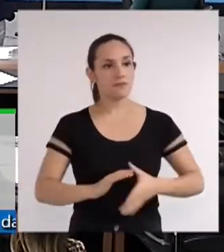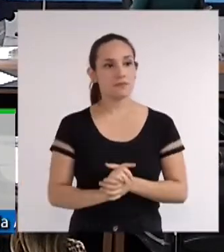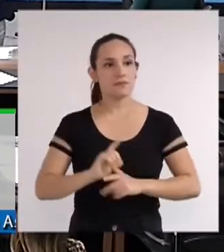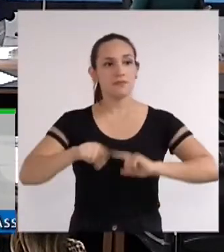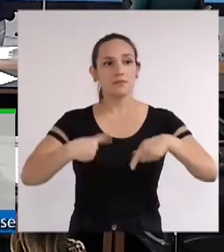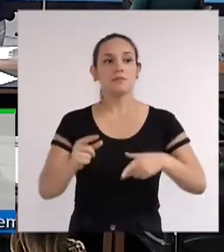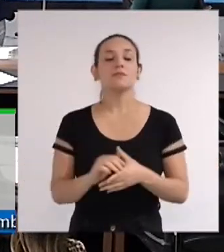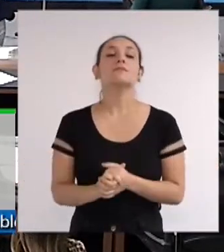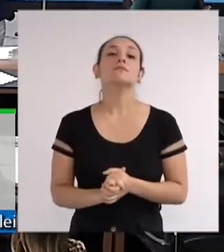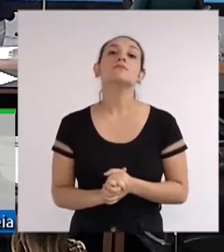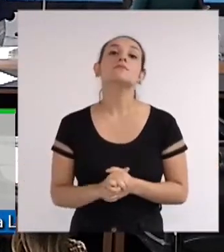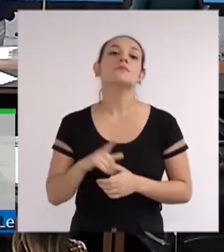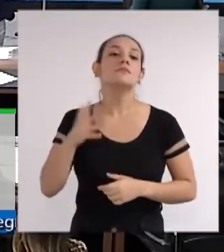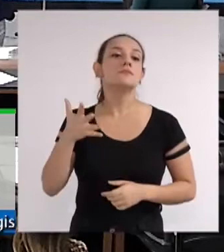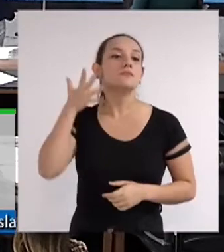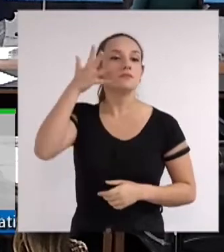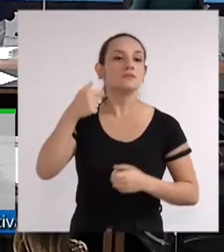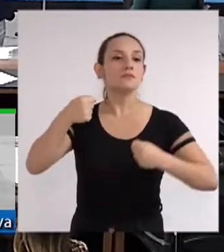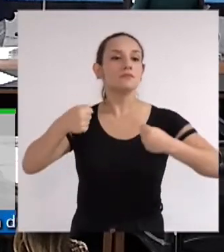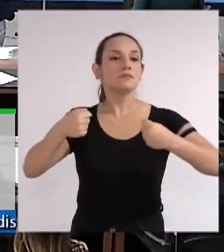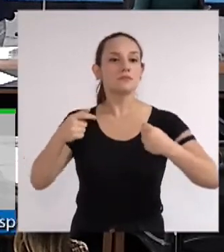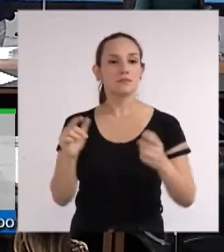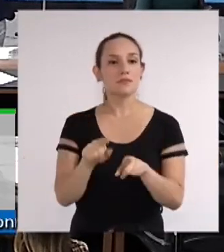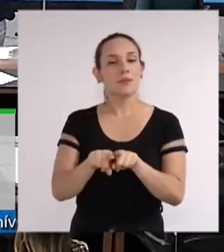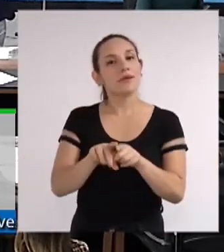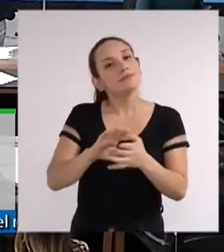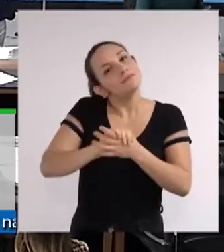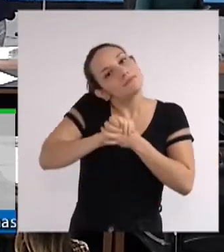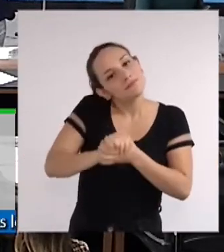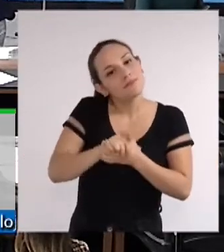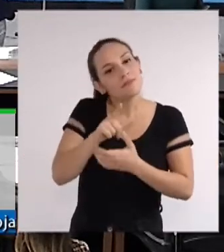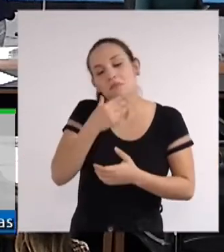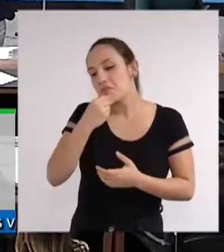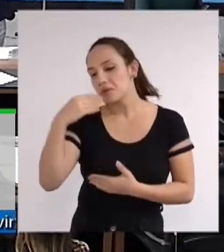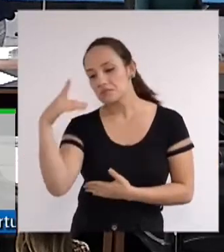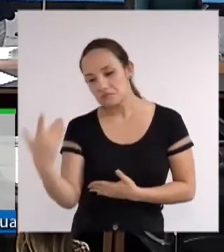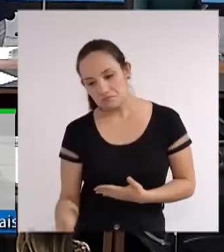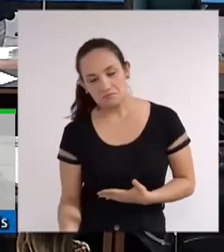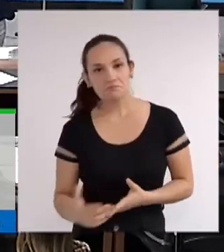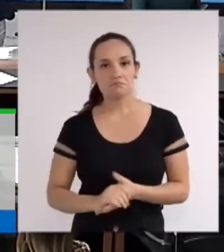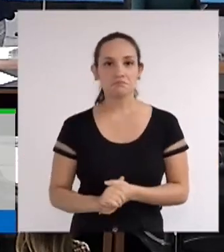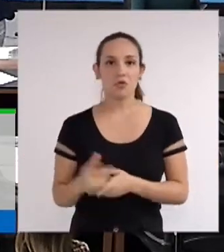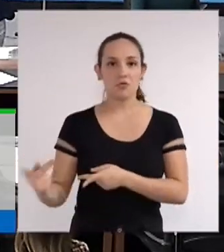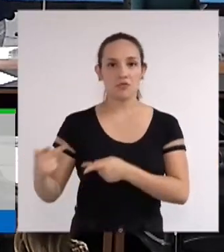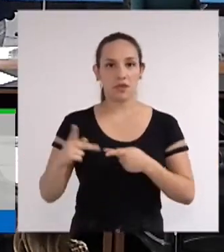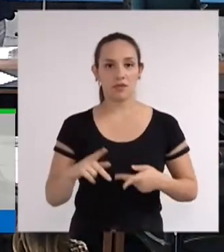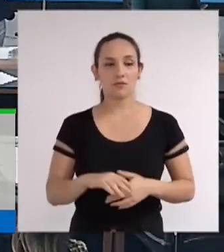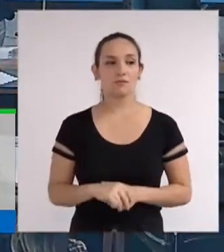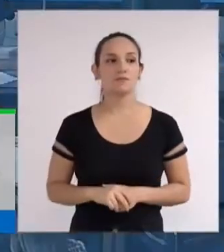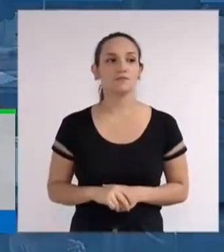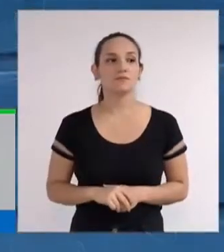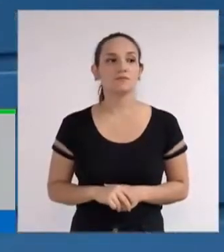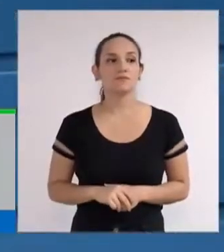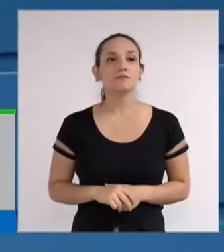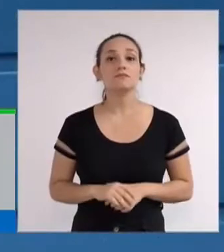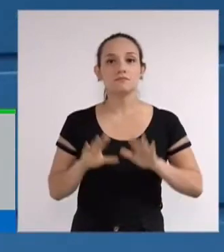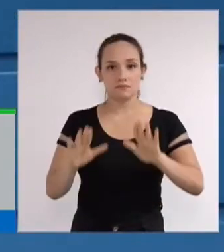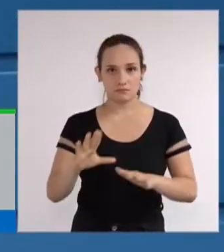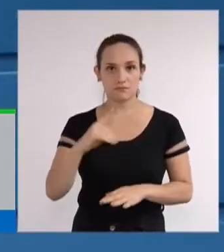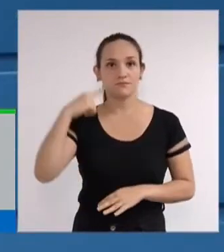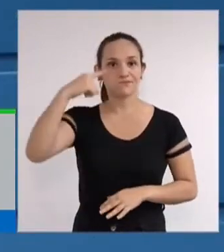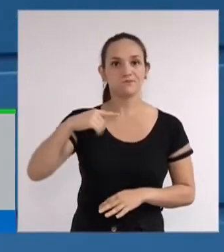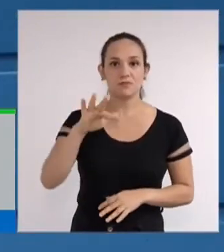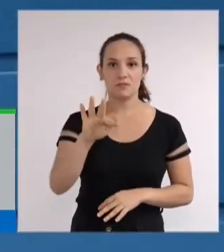considerações acerca da palestra e cumprimentar o ilustre convidado. Muito obrigado, senhor presidente. Doutor Felipe, eu quero parabenizar